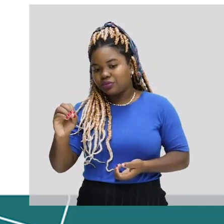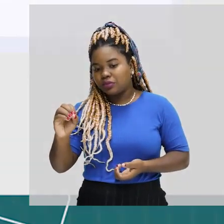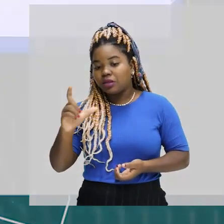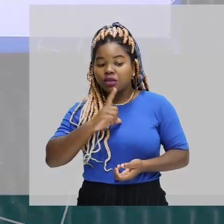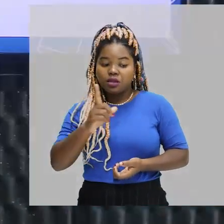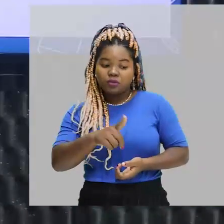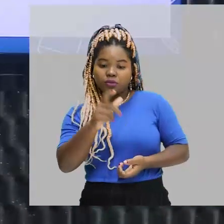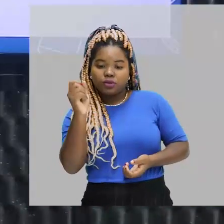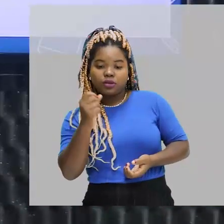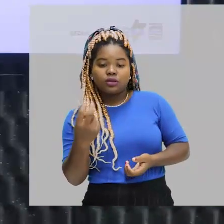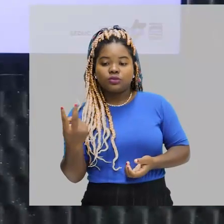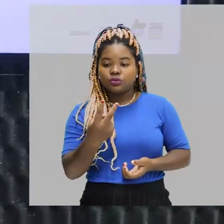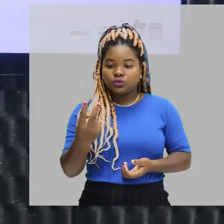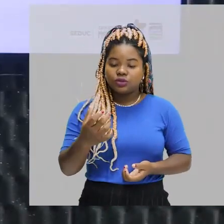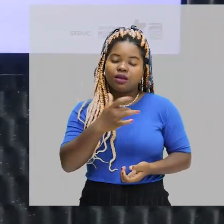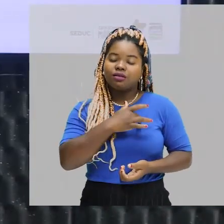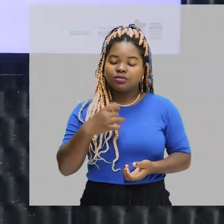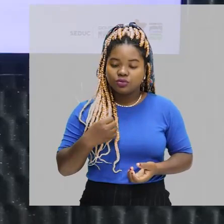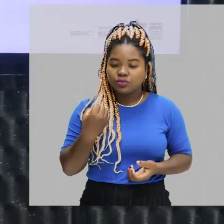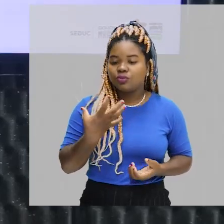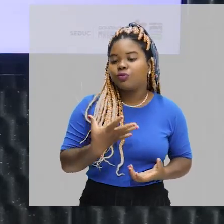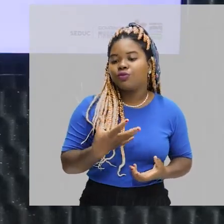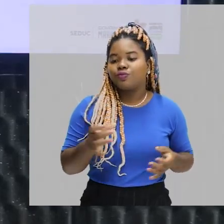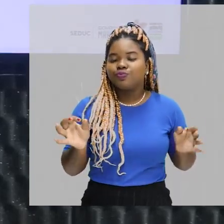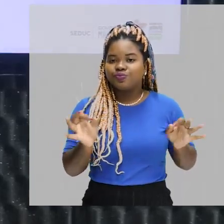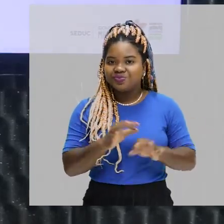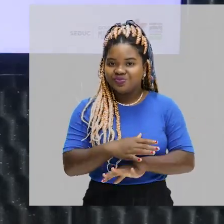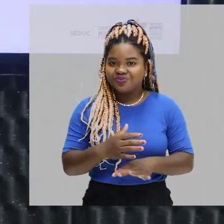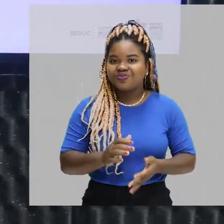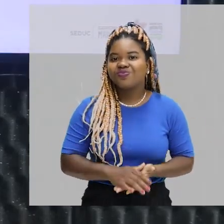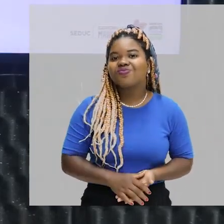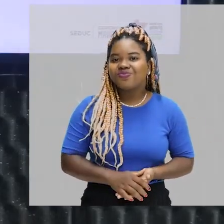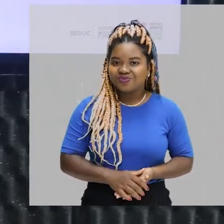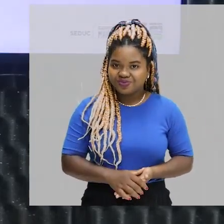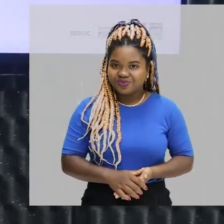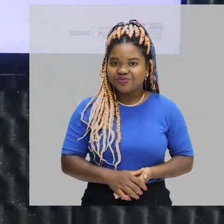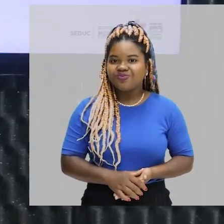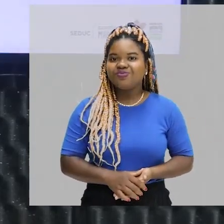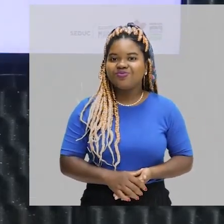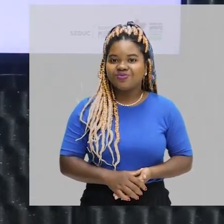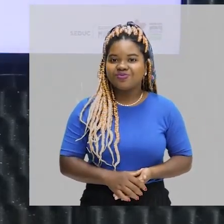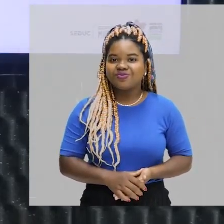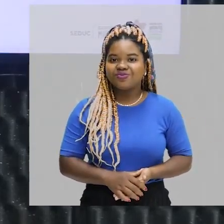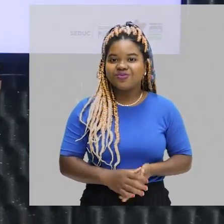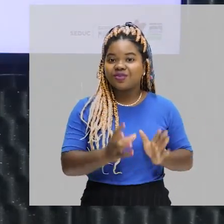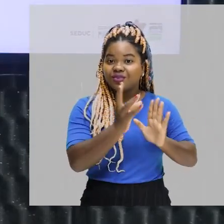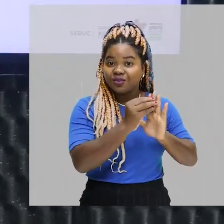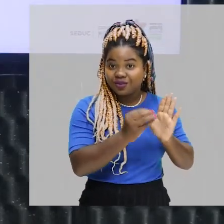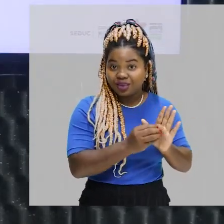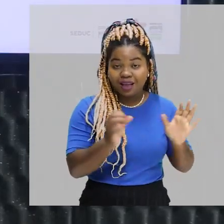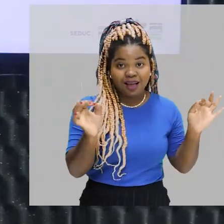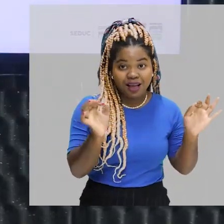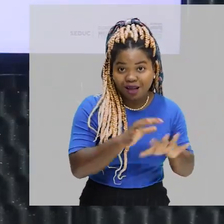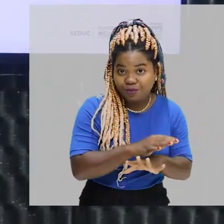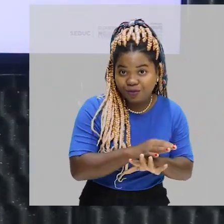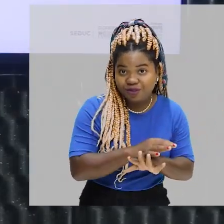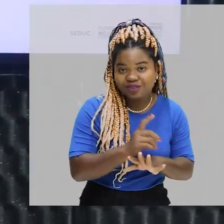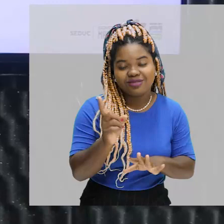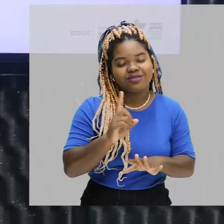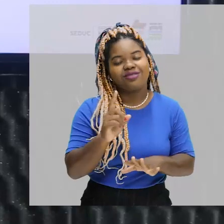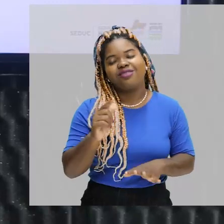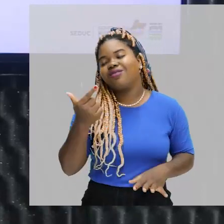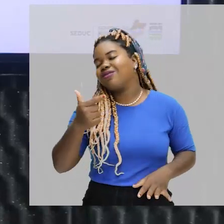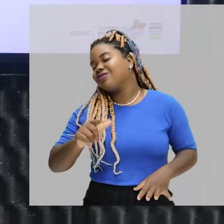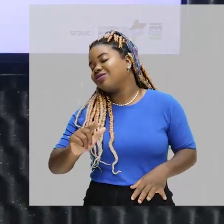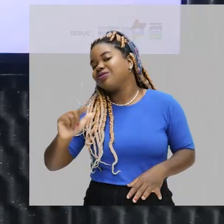saúde. Por isso que o verbo fica no plural. E o assunto não acaba, ele continua